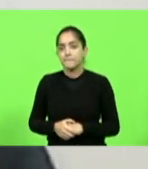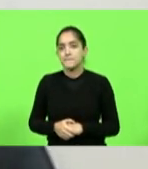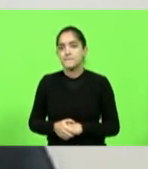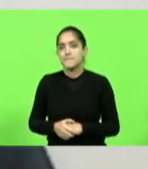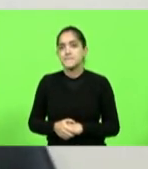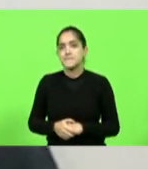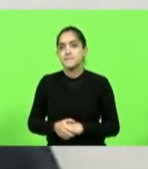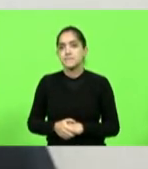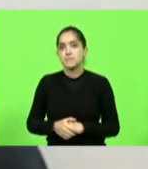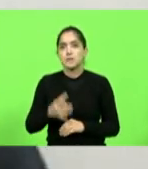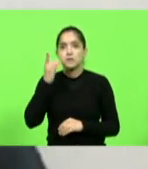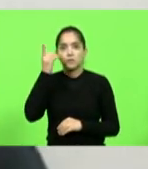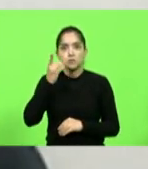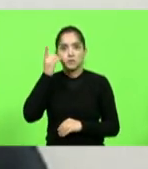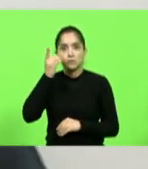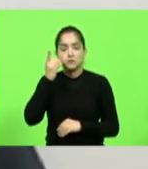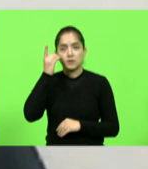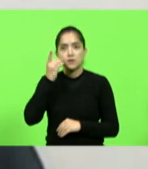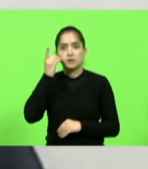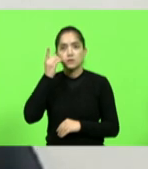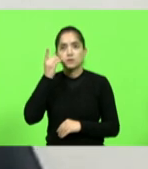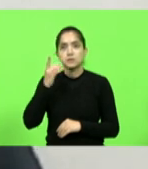o deputado